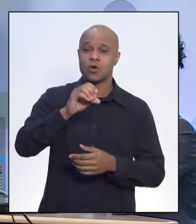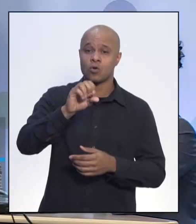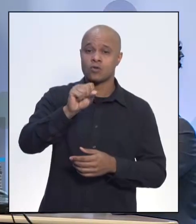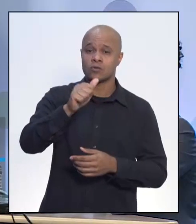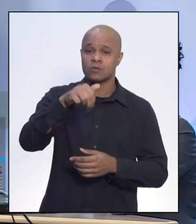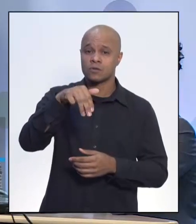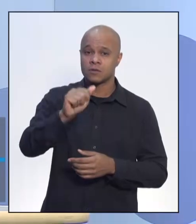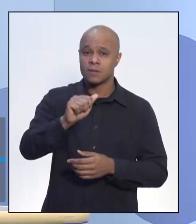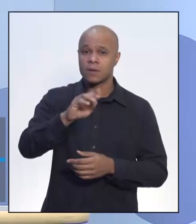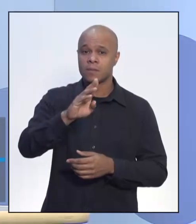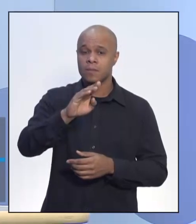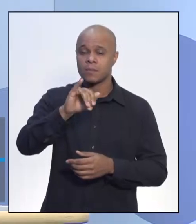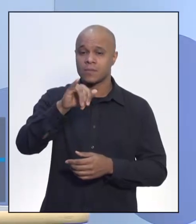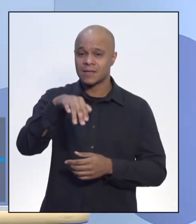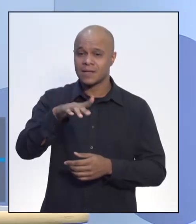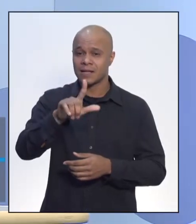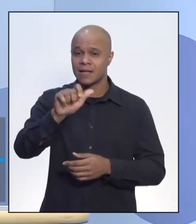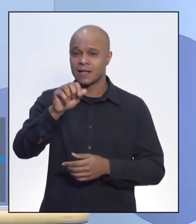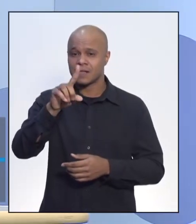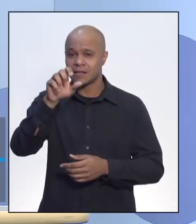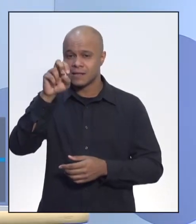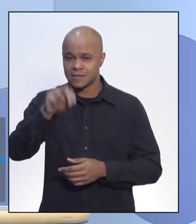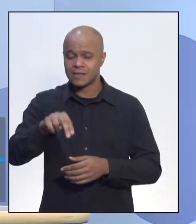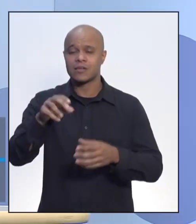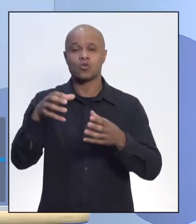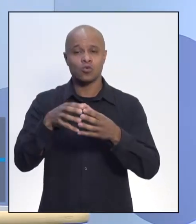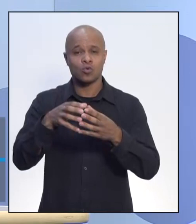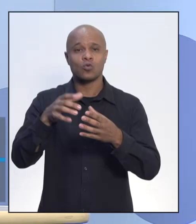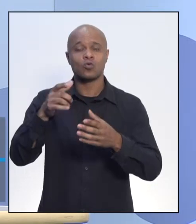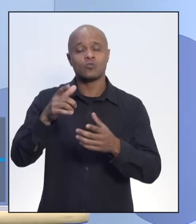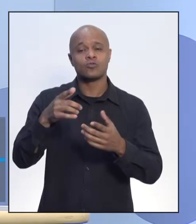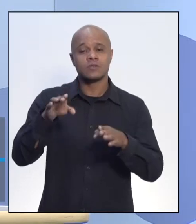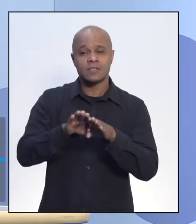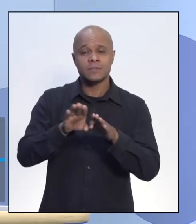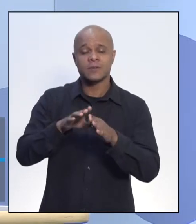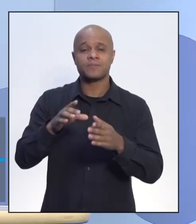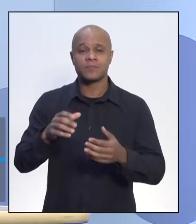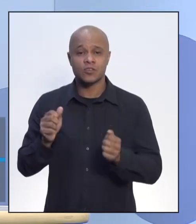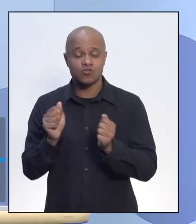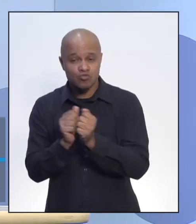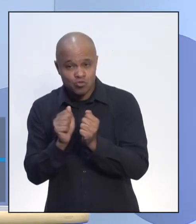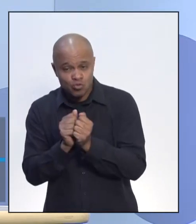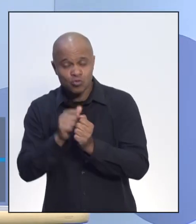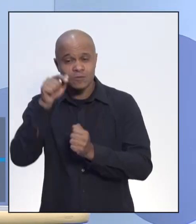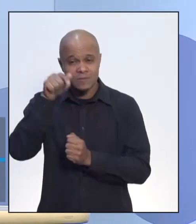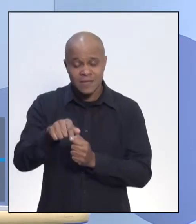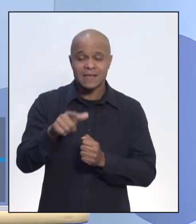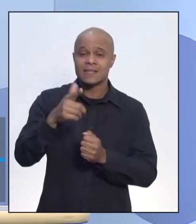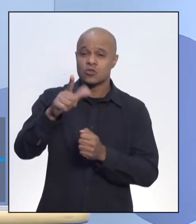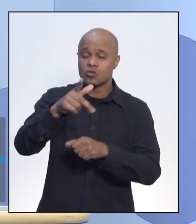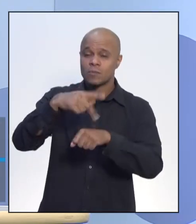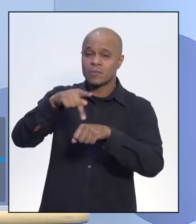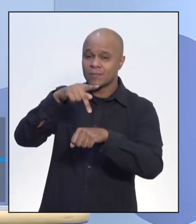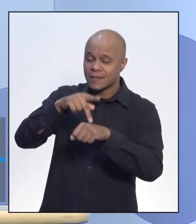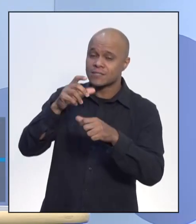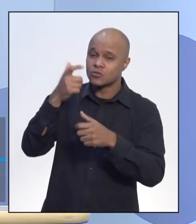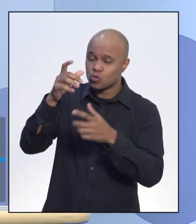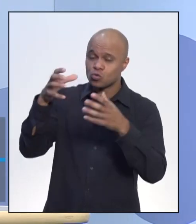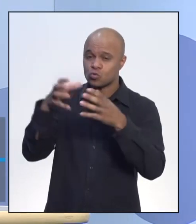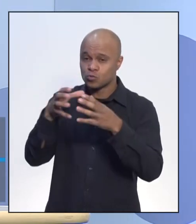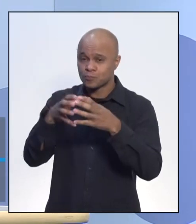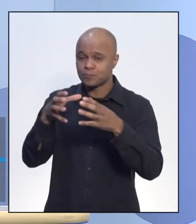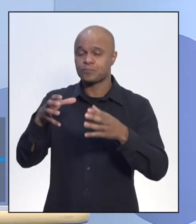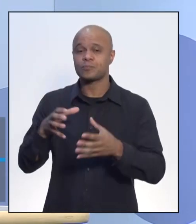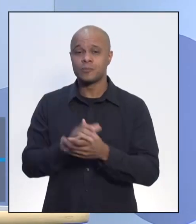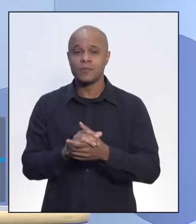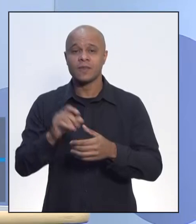E os grupos de resistência do Osama Bin Laden, né? Resistência à presença da União Soviética no Afeganistão, né, e outros grupos aí